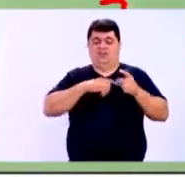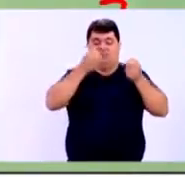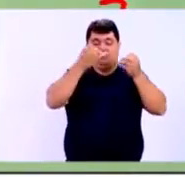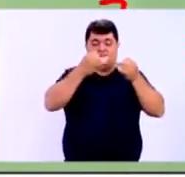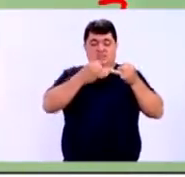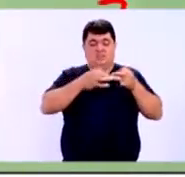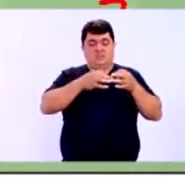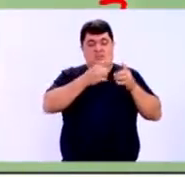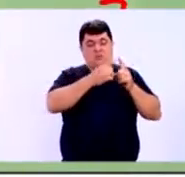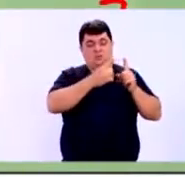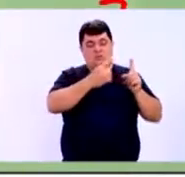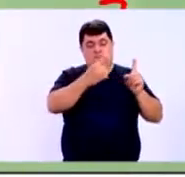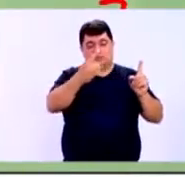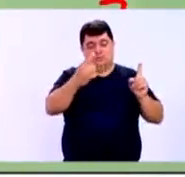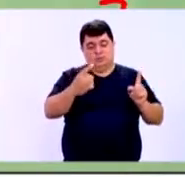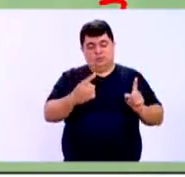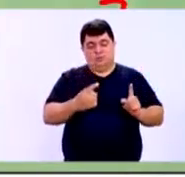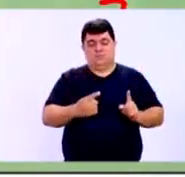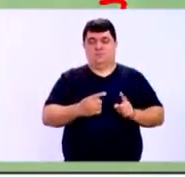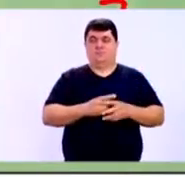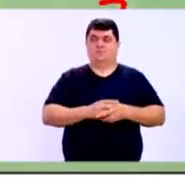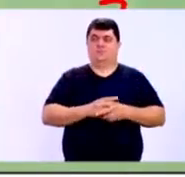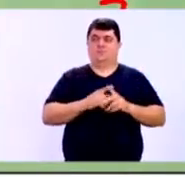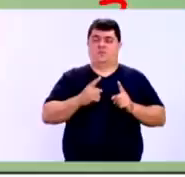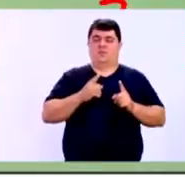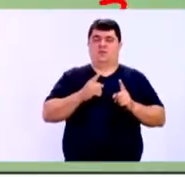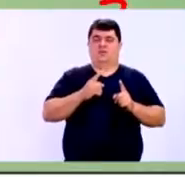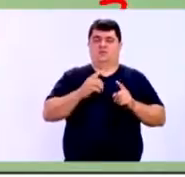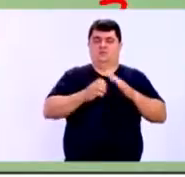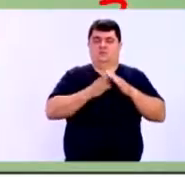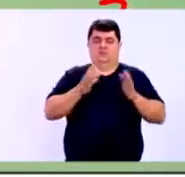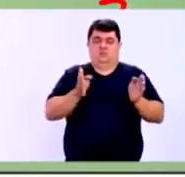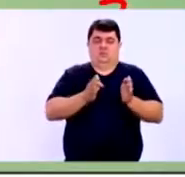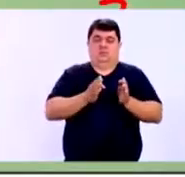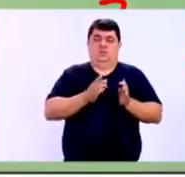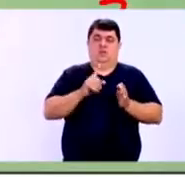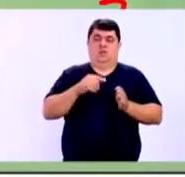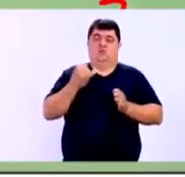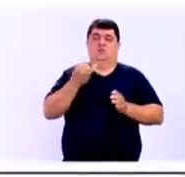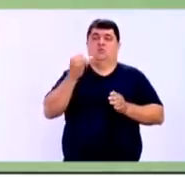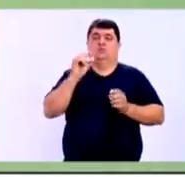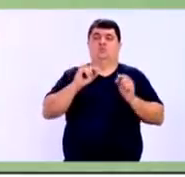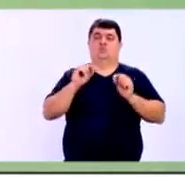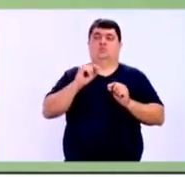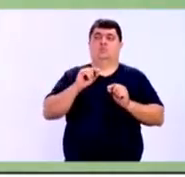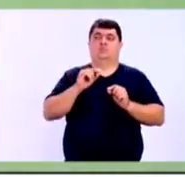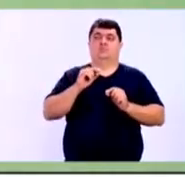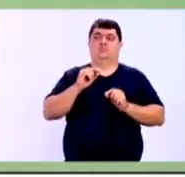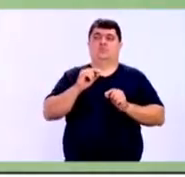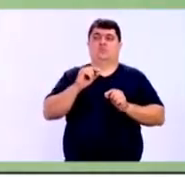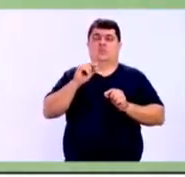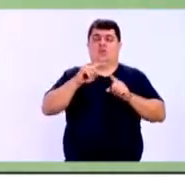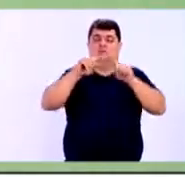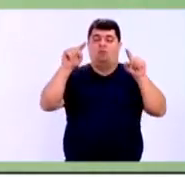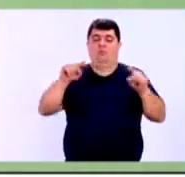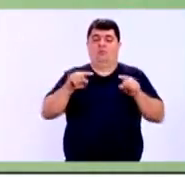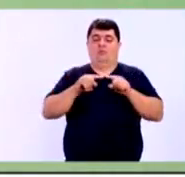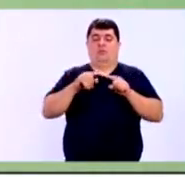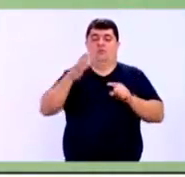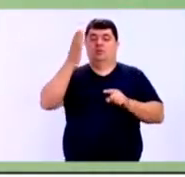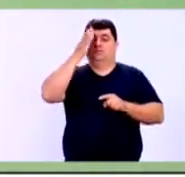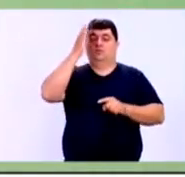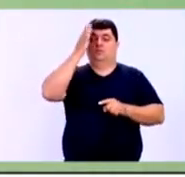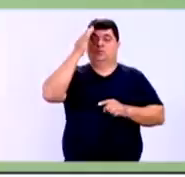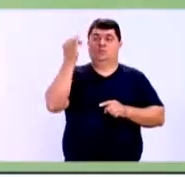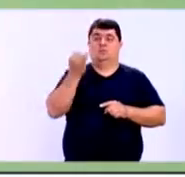forma de contabilização. Mas, para as pequenas organizações, o que nos importa é o quê? Saber essa fórmula do custo